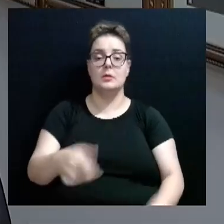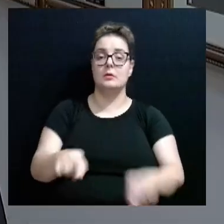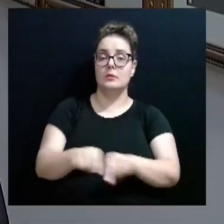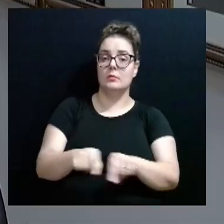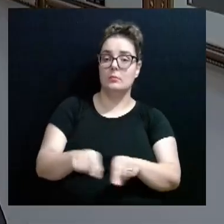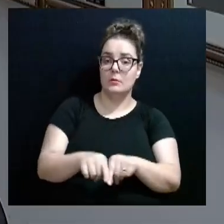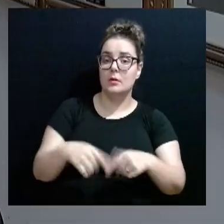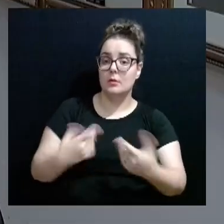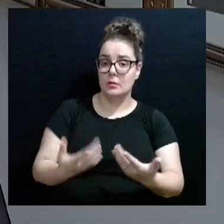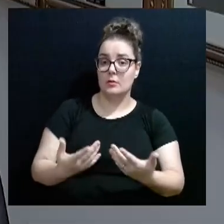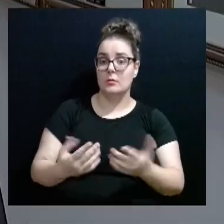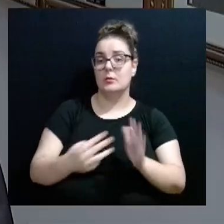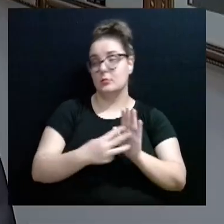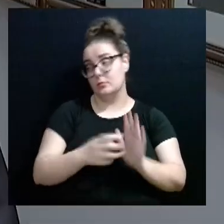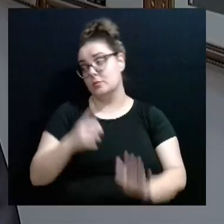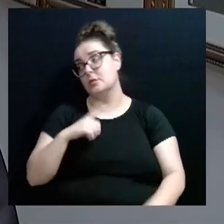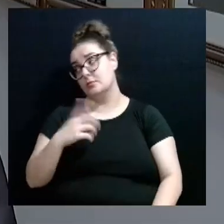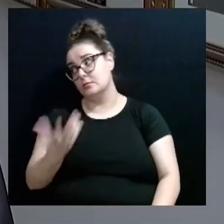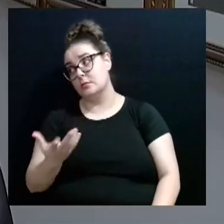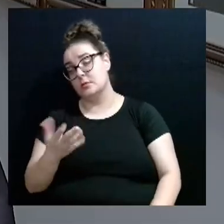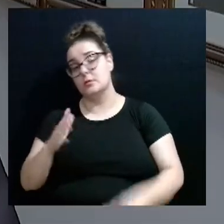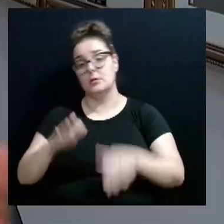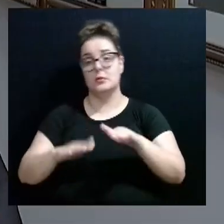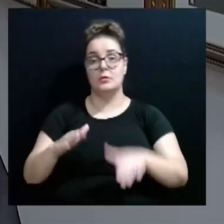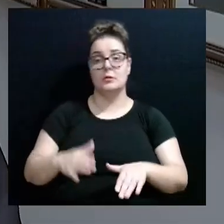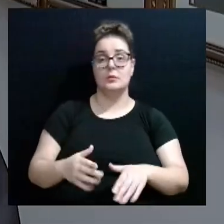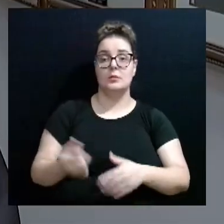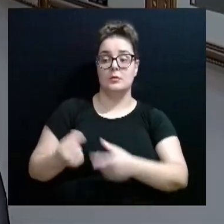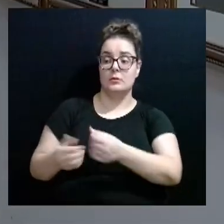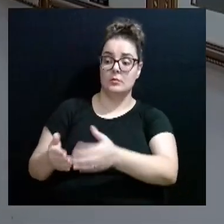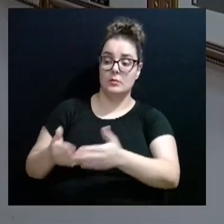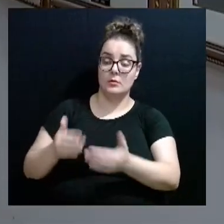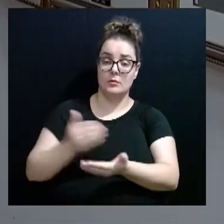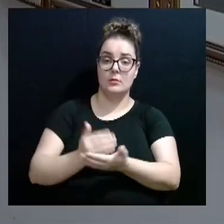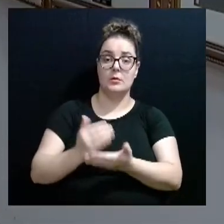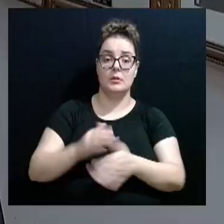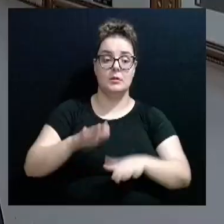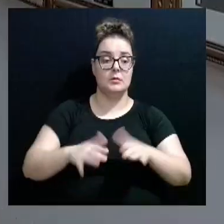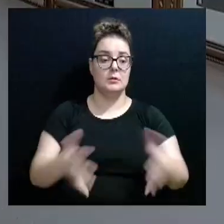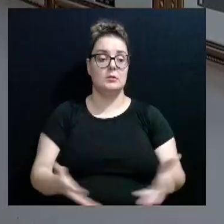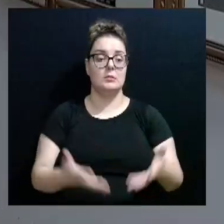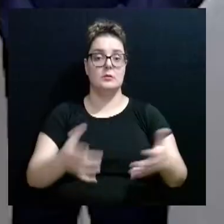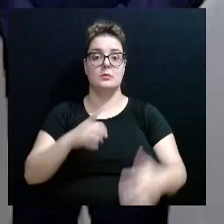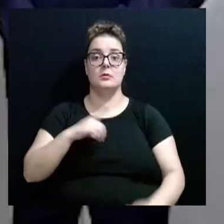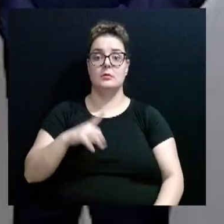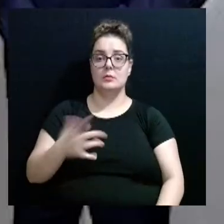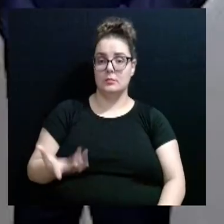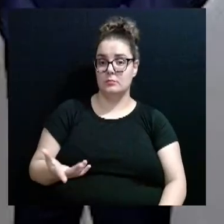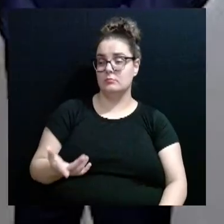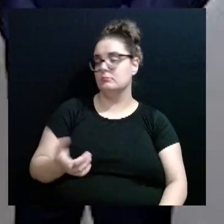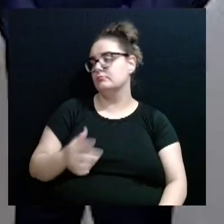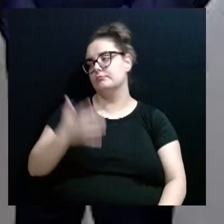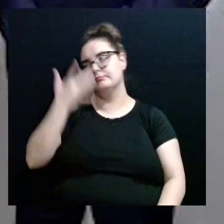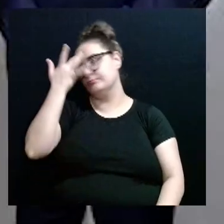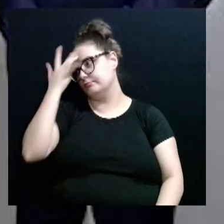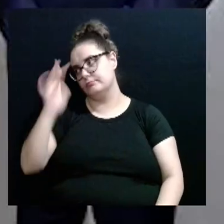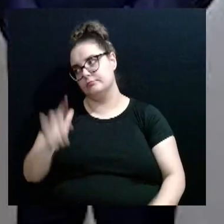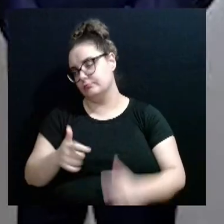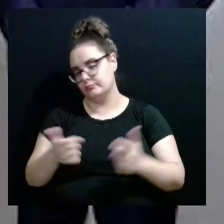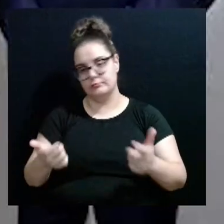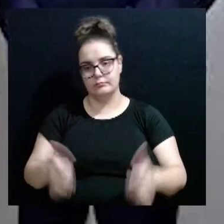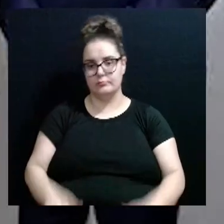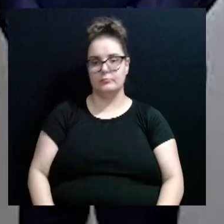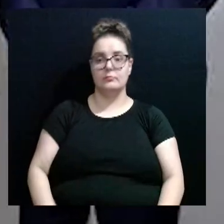eles têm. Às vezes eles têm empréstimo, às vezes eles têm um incentivo, às vezes ele tem isso, e muitos deles não sabem disso. Em 2026,